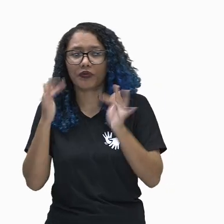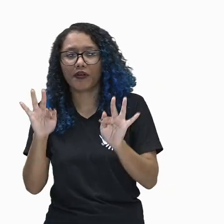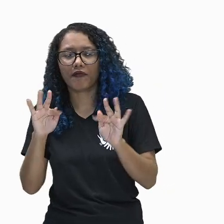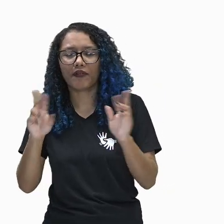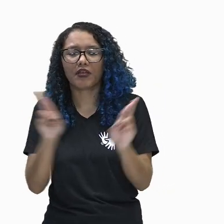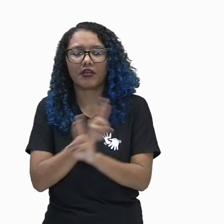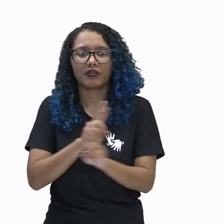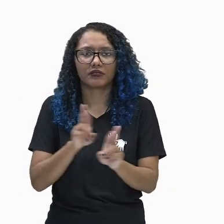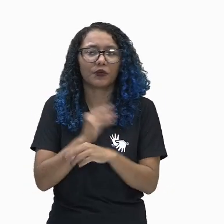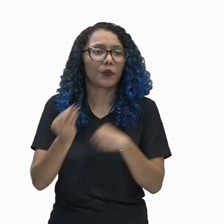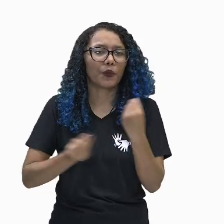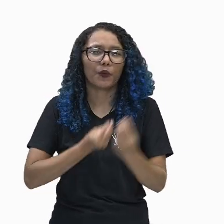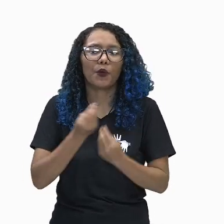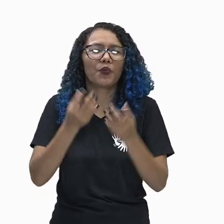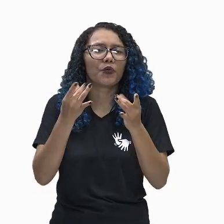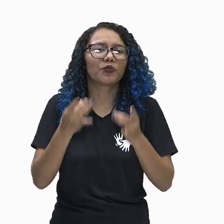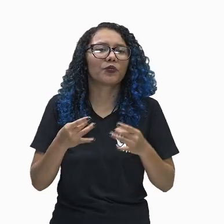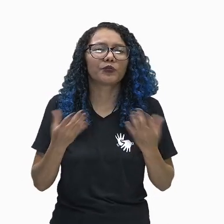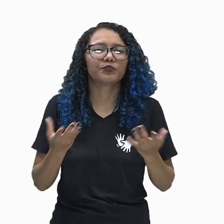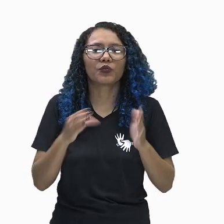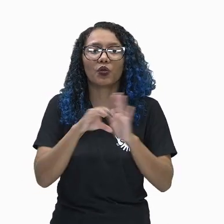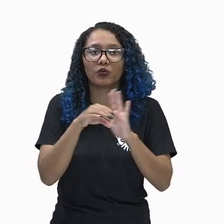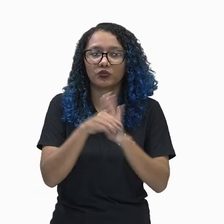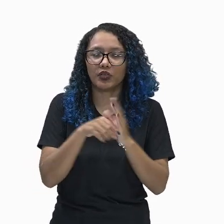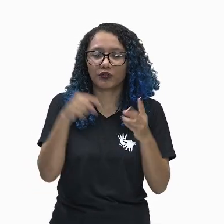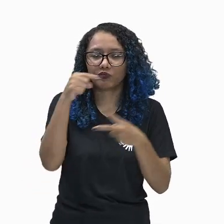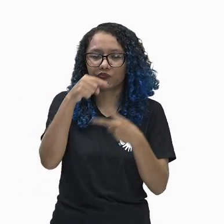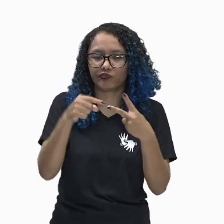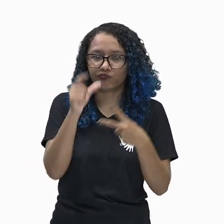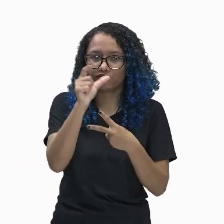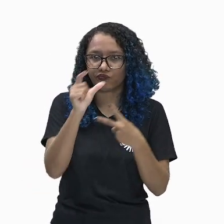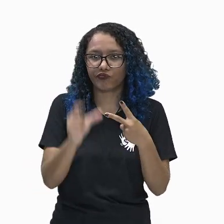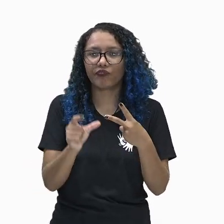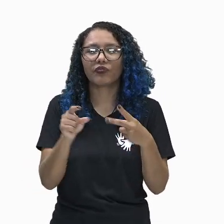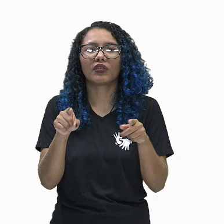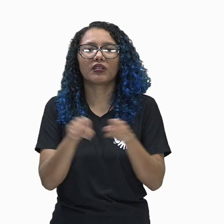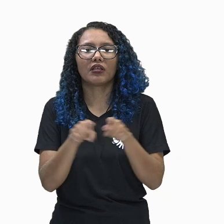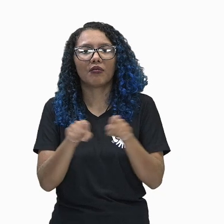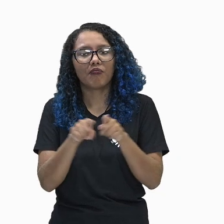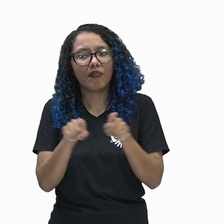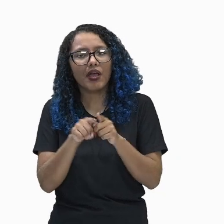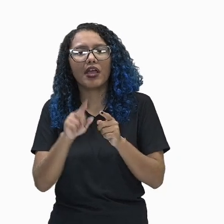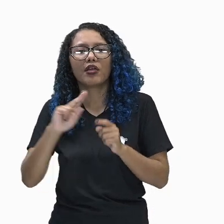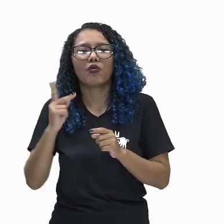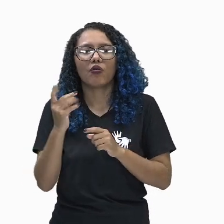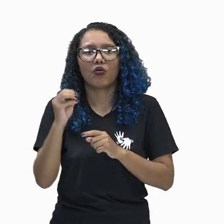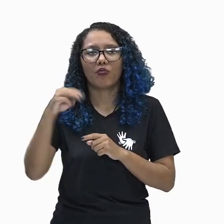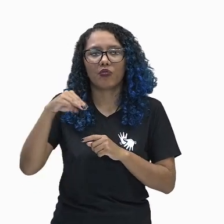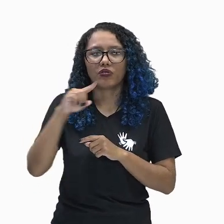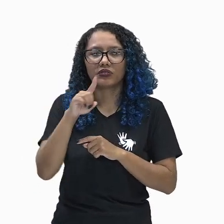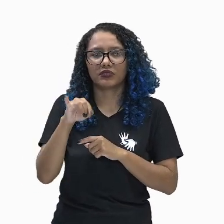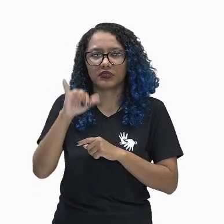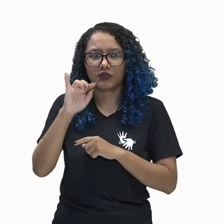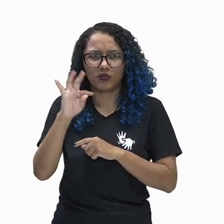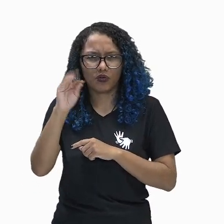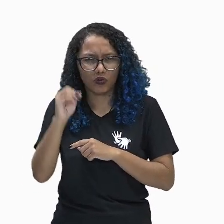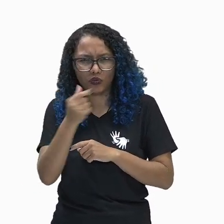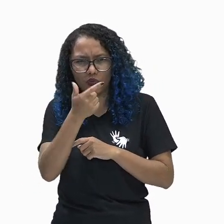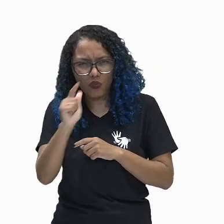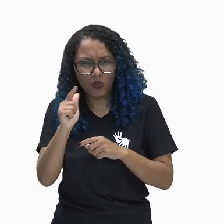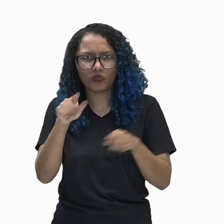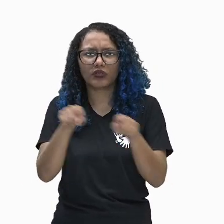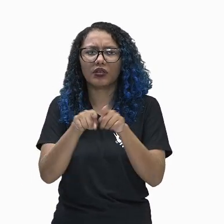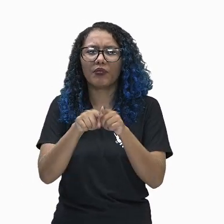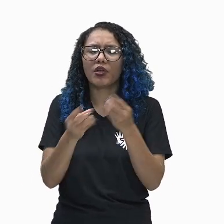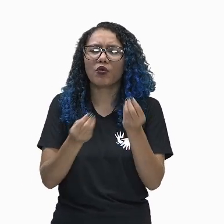O detalhamento desse objeto é conceito de fenótipo e genótipo, homozigoto, heterozigoto e construção de